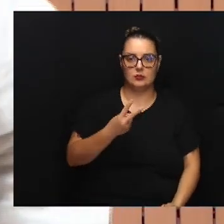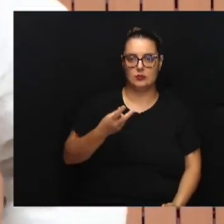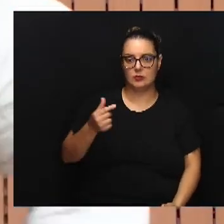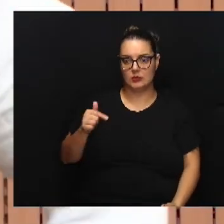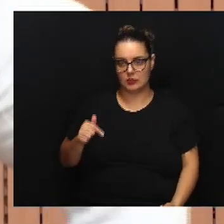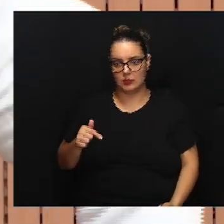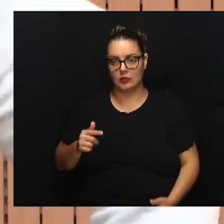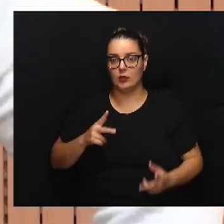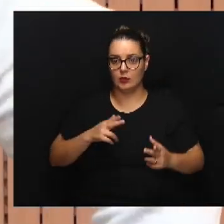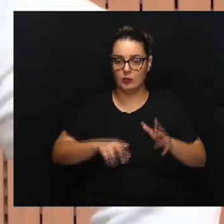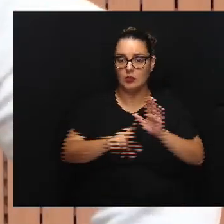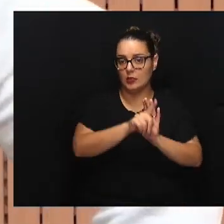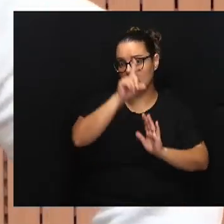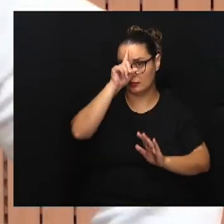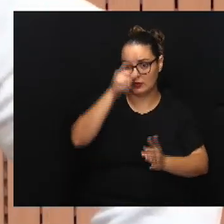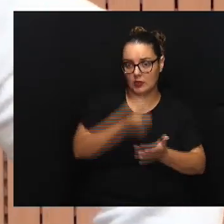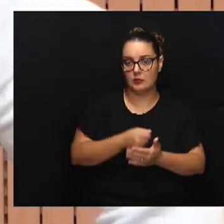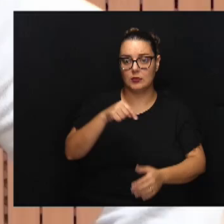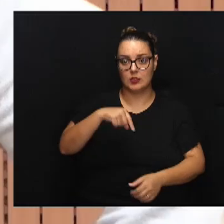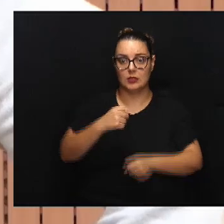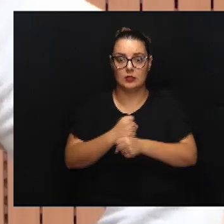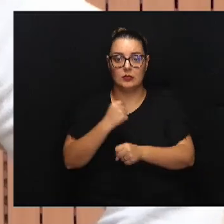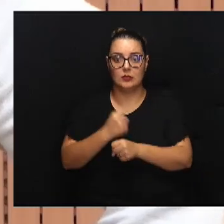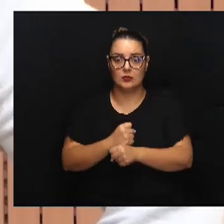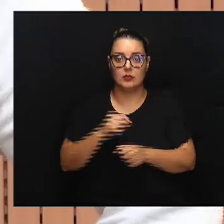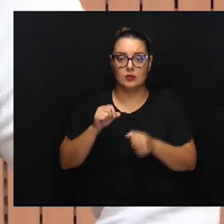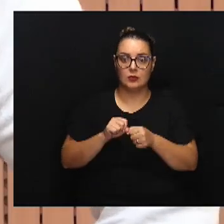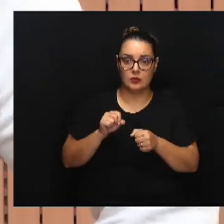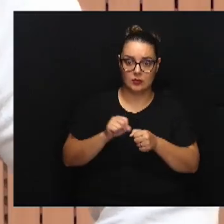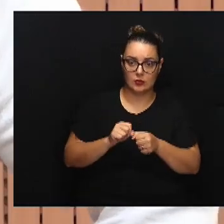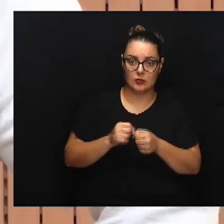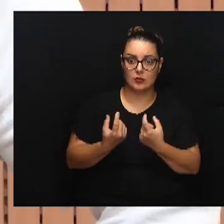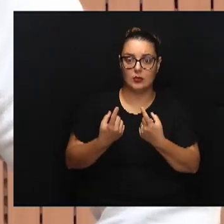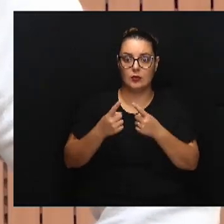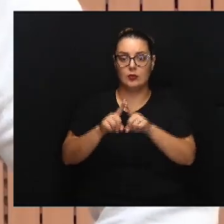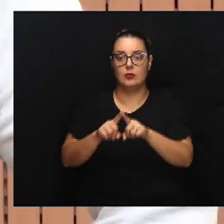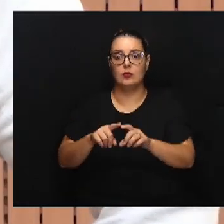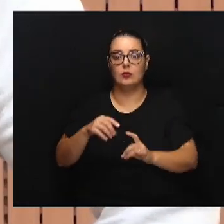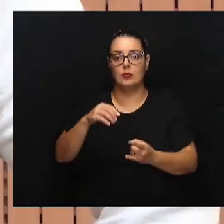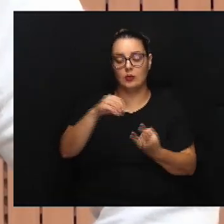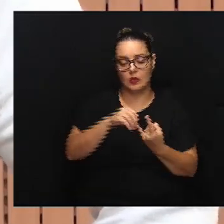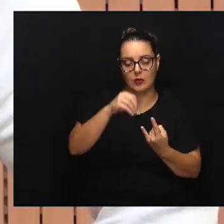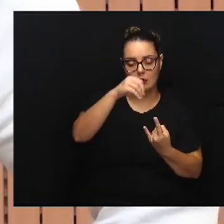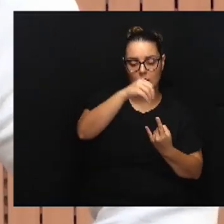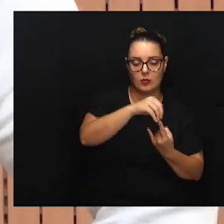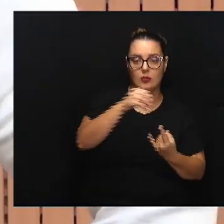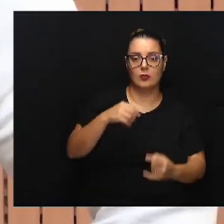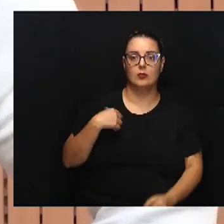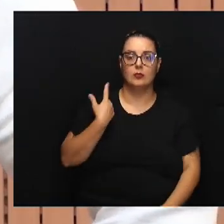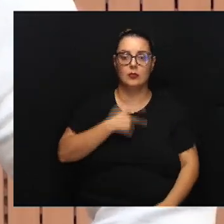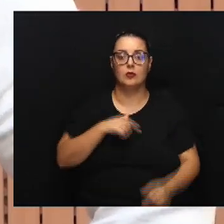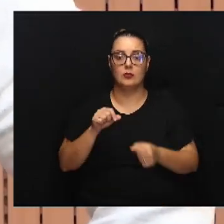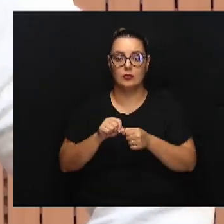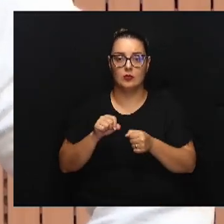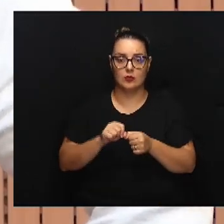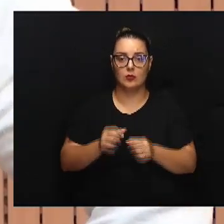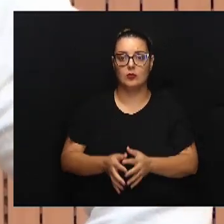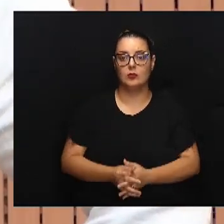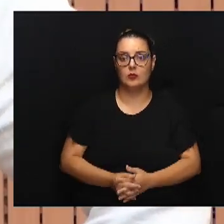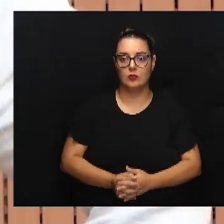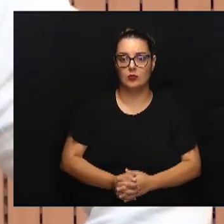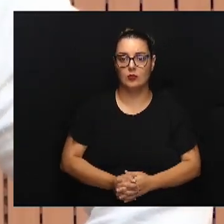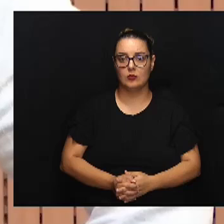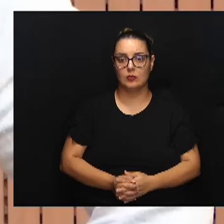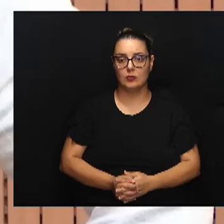Responsabilidade Fiscal, e que, neste ano, está sendo feito em parceria com a Fiocruz. Nós fizemos um